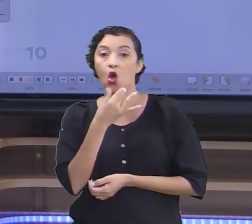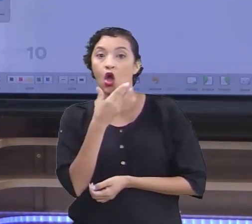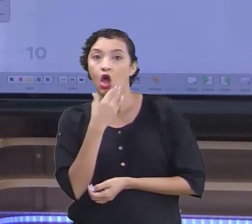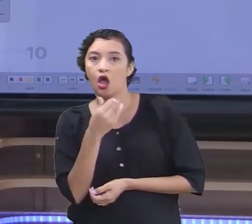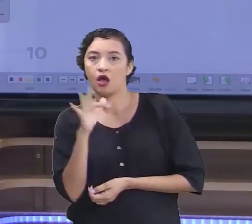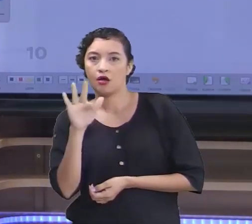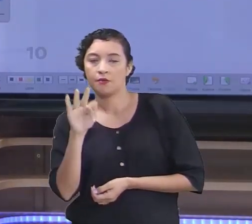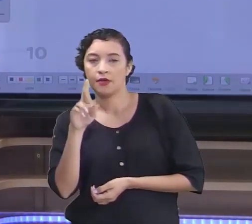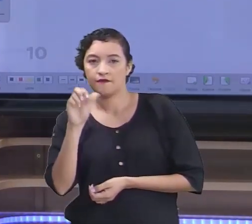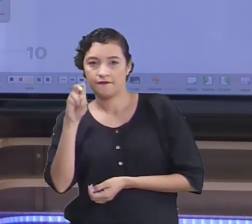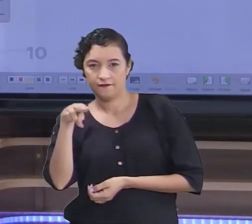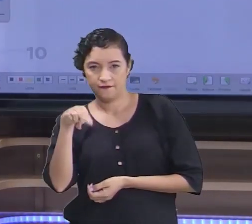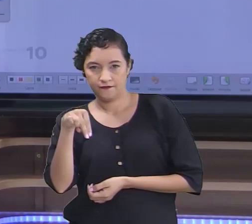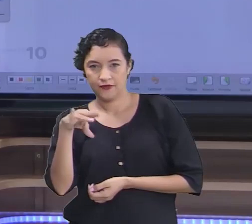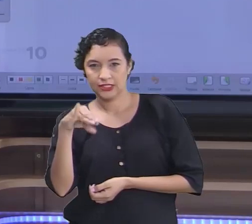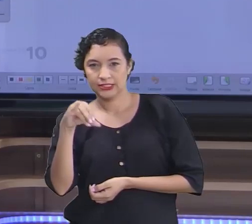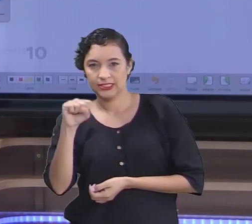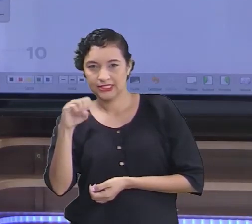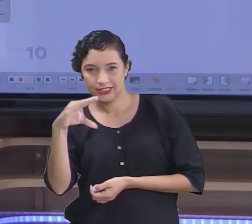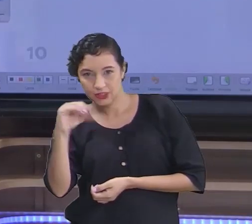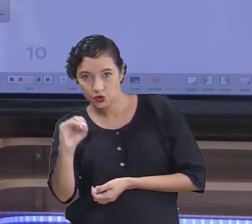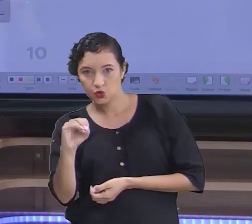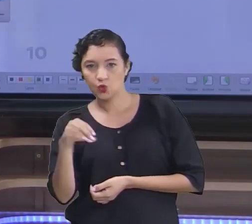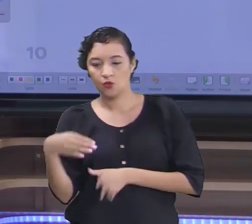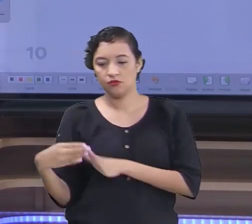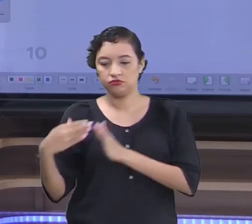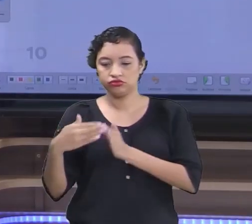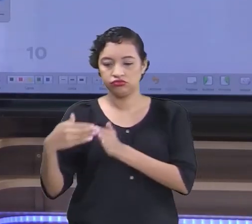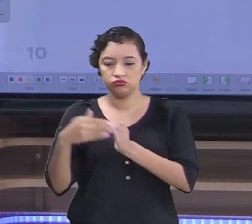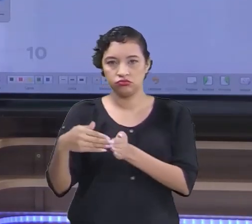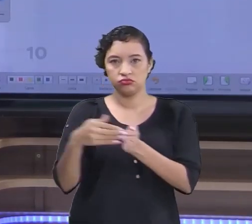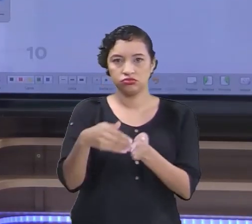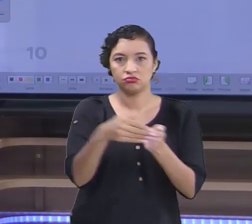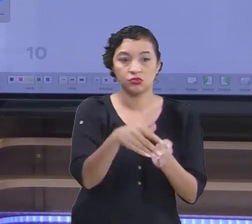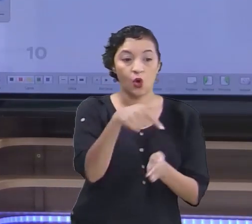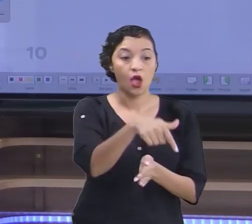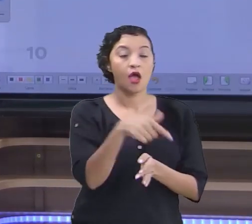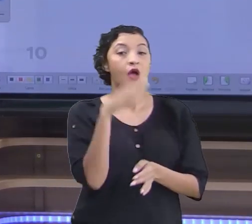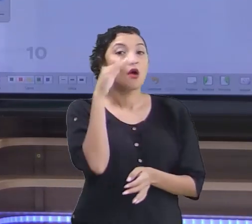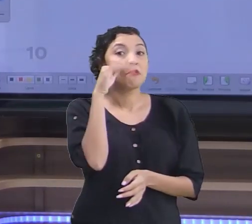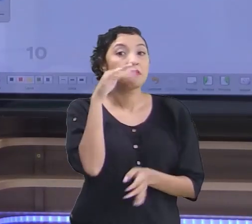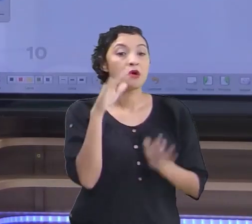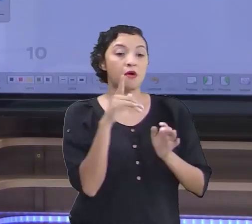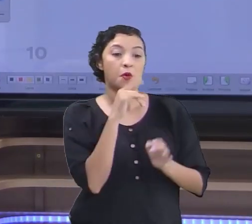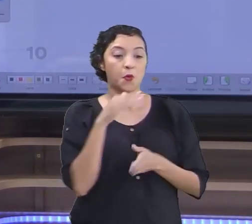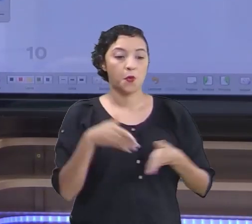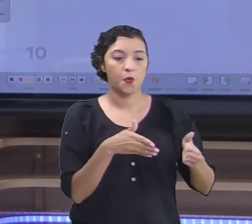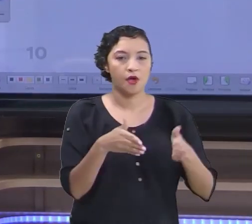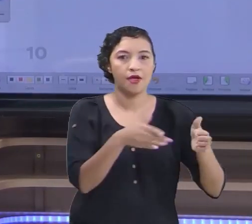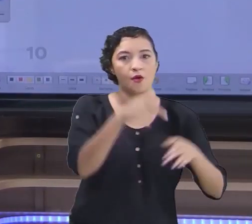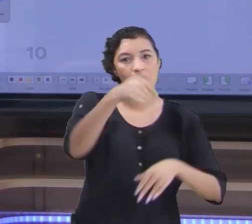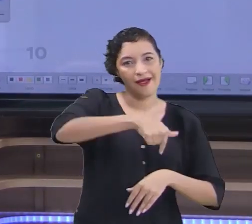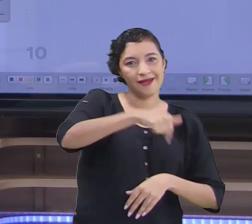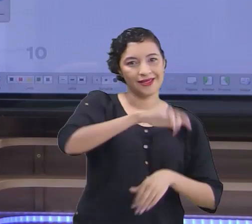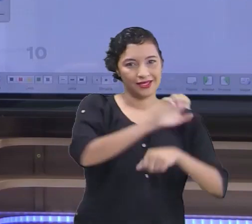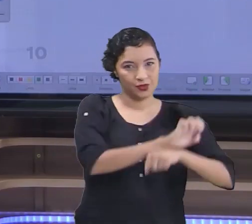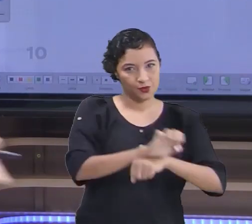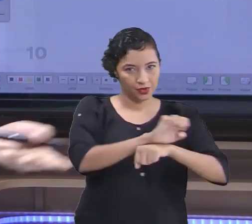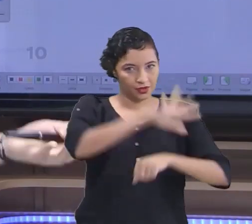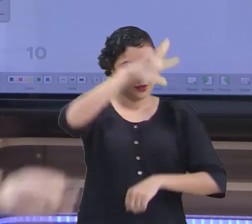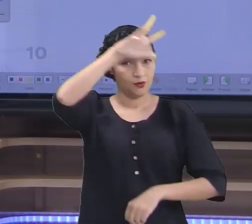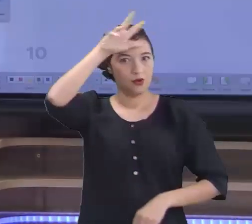tentar descobrir mais coisas sobre hoje onde é o nosso estado. Professor, mas o senhor não poderia mostrar isso no